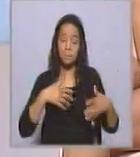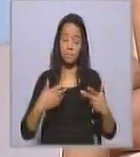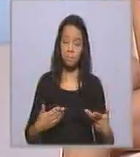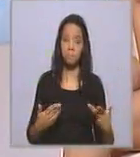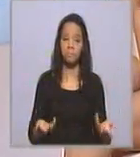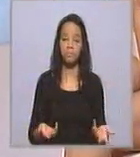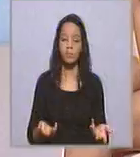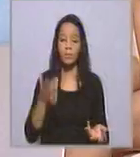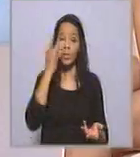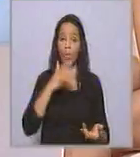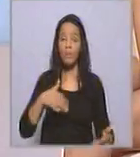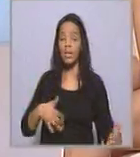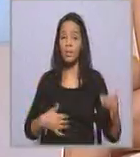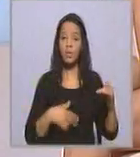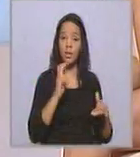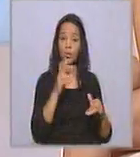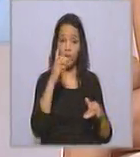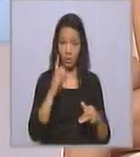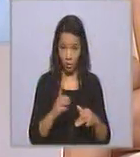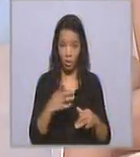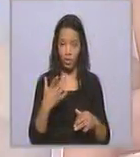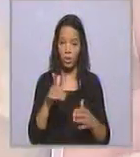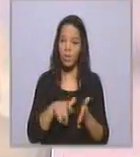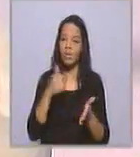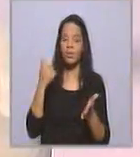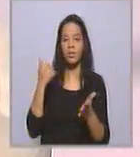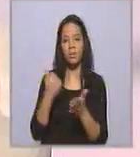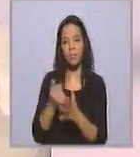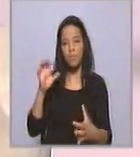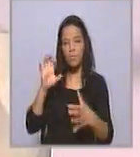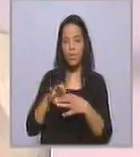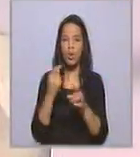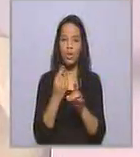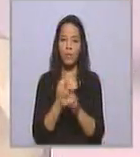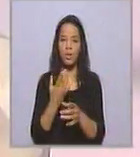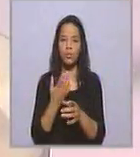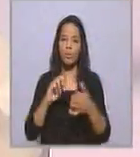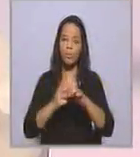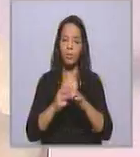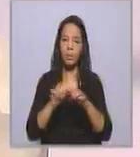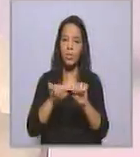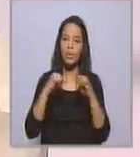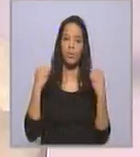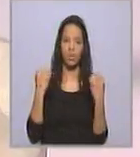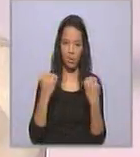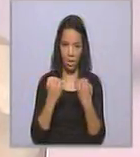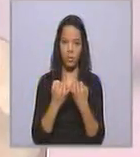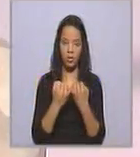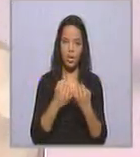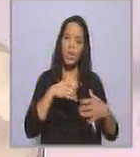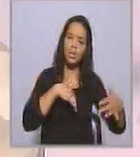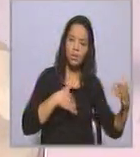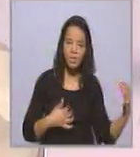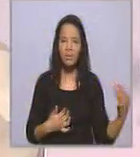basicamente, o África Dançar, nesses 6 anos, tem sempre abraçado as causas sociais também. Não chega só a